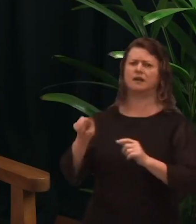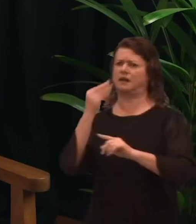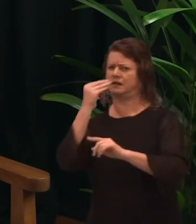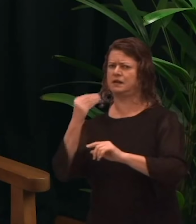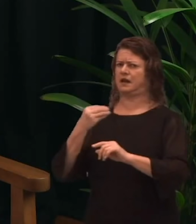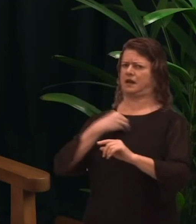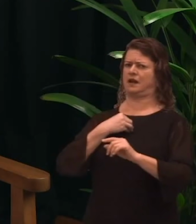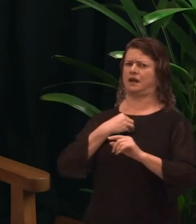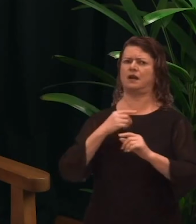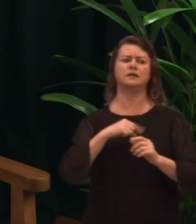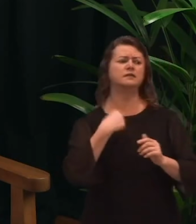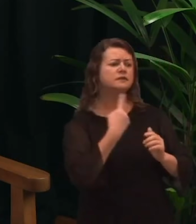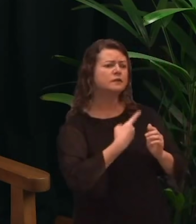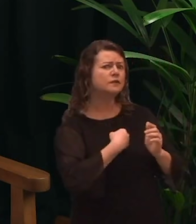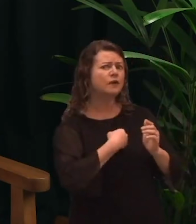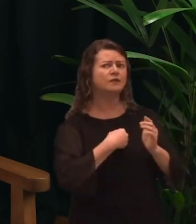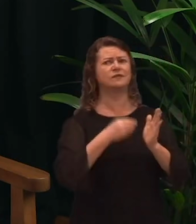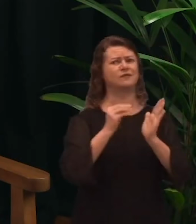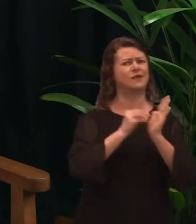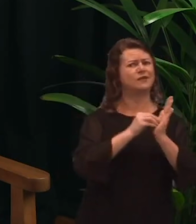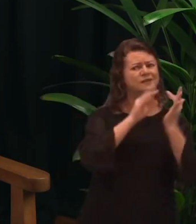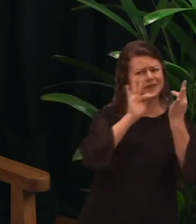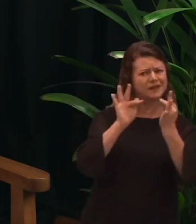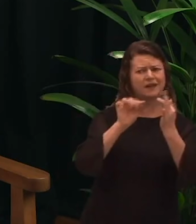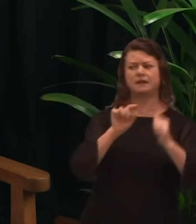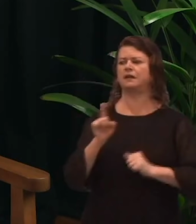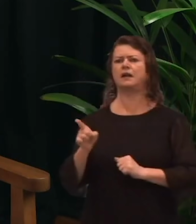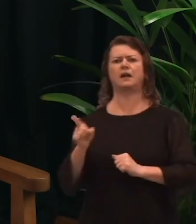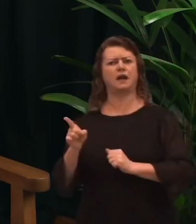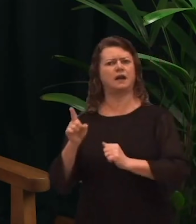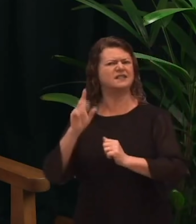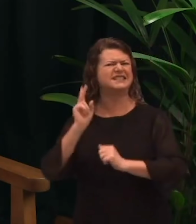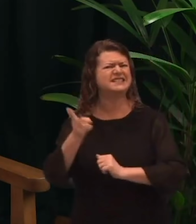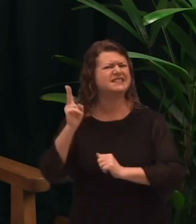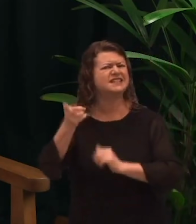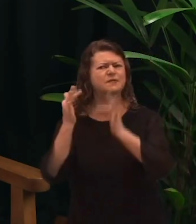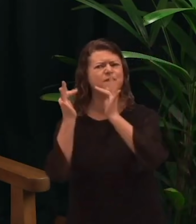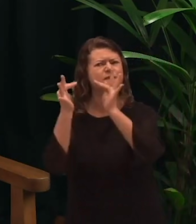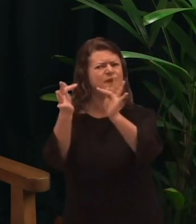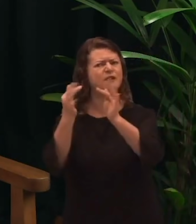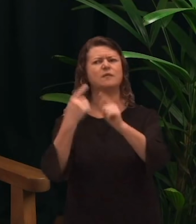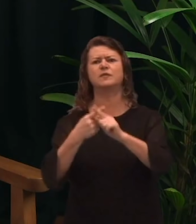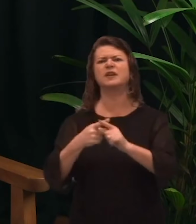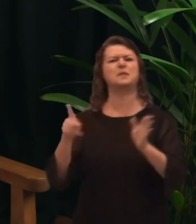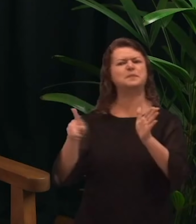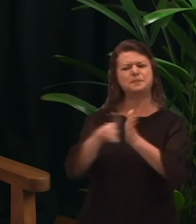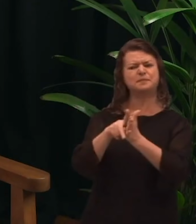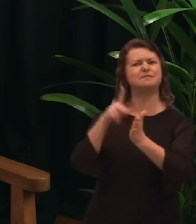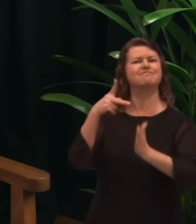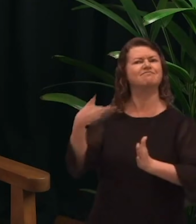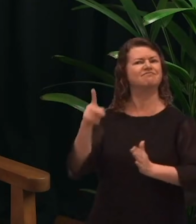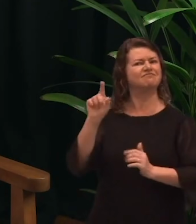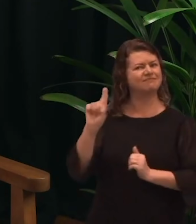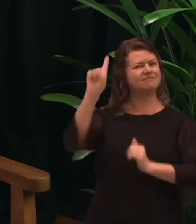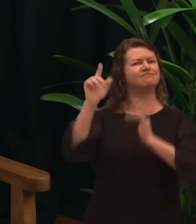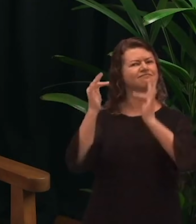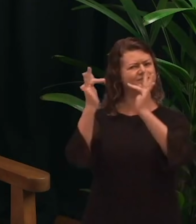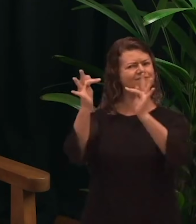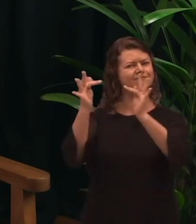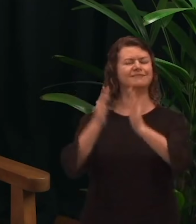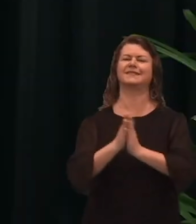ele também nos negará. Se somos infiéis, ele permanece fiel, pois não pode negar-se a